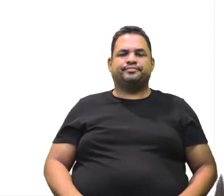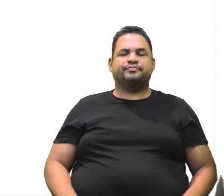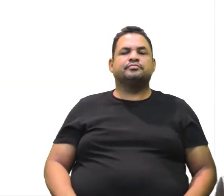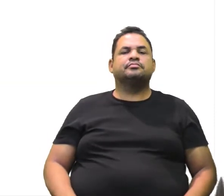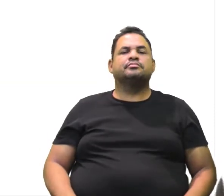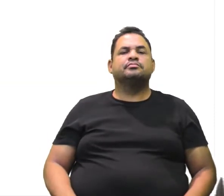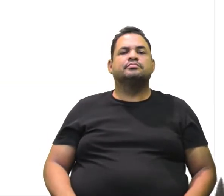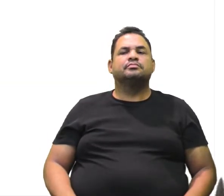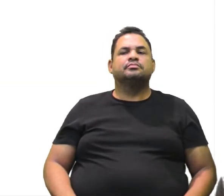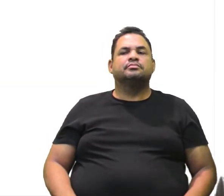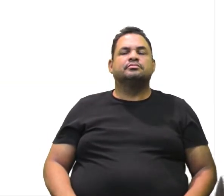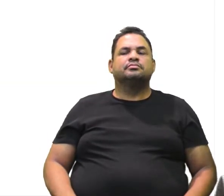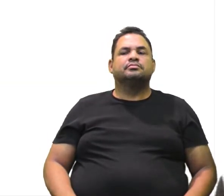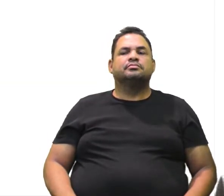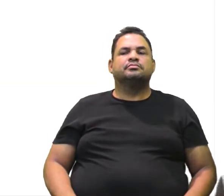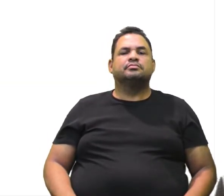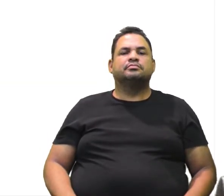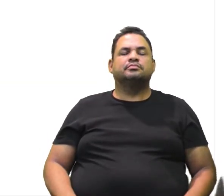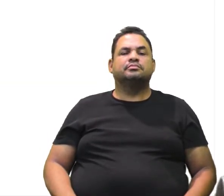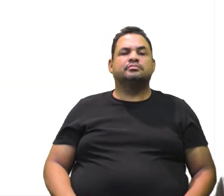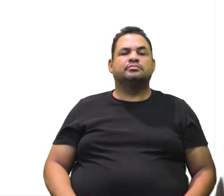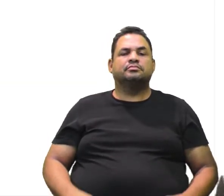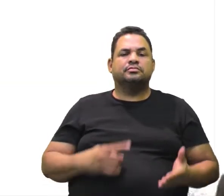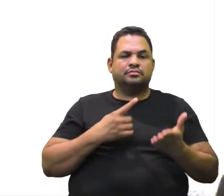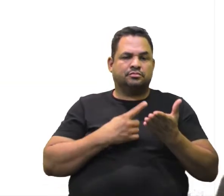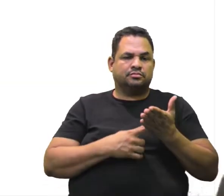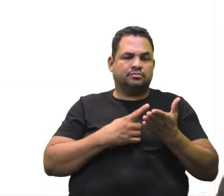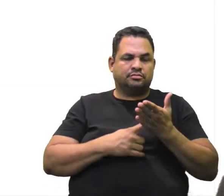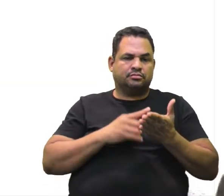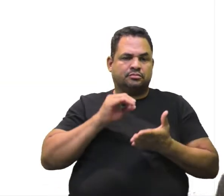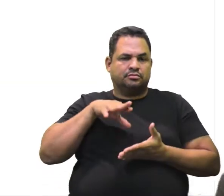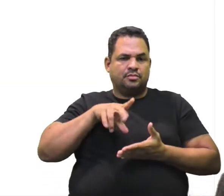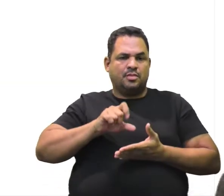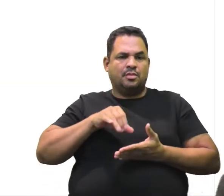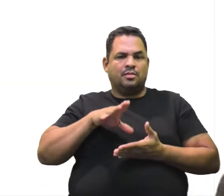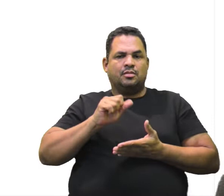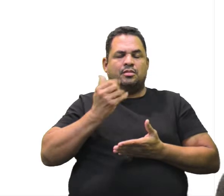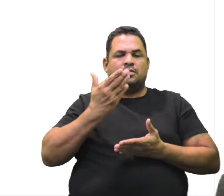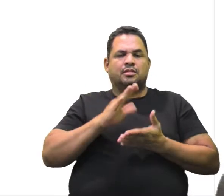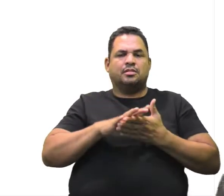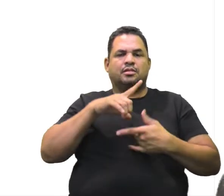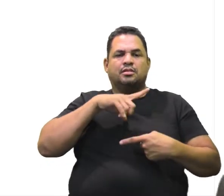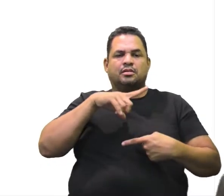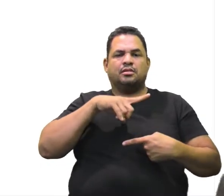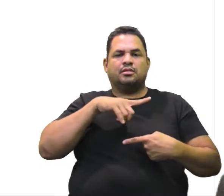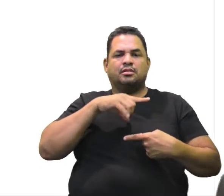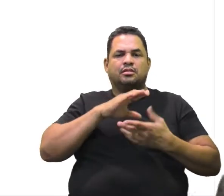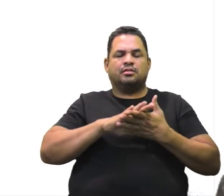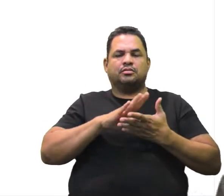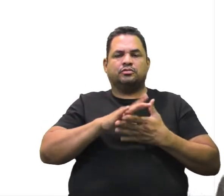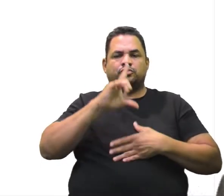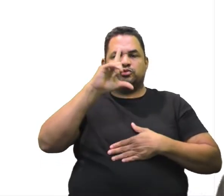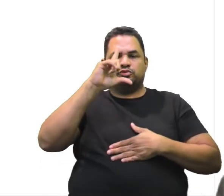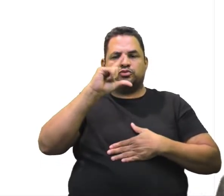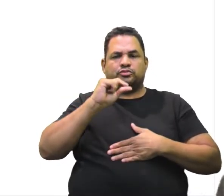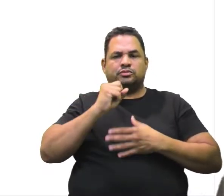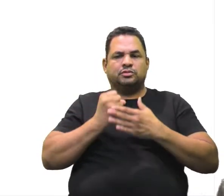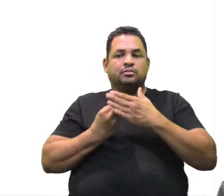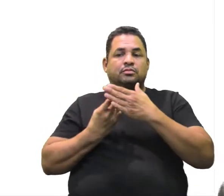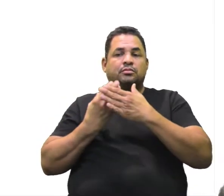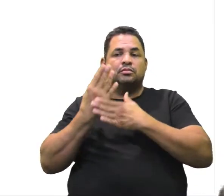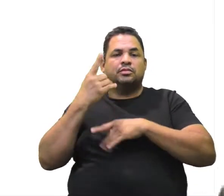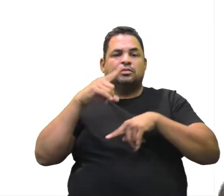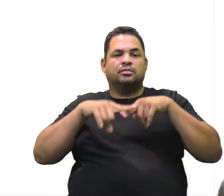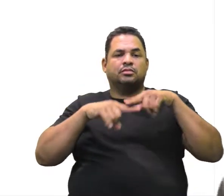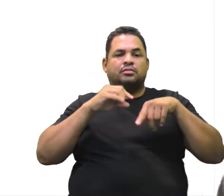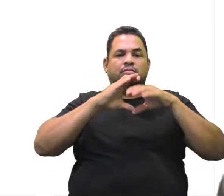comentário. É que o Protocolo de Montreal tem como objetivo reduzir a emissão de produtos que causam